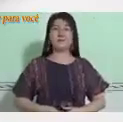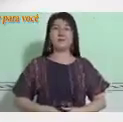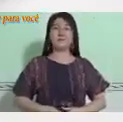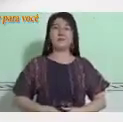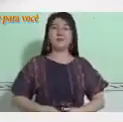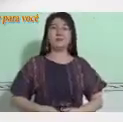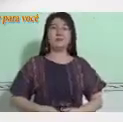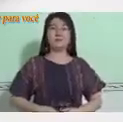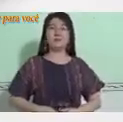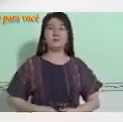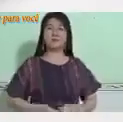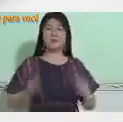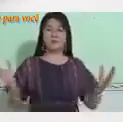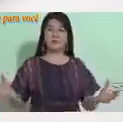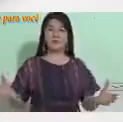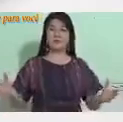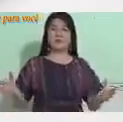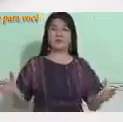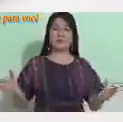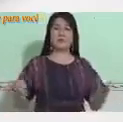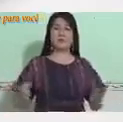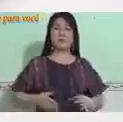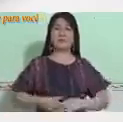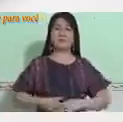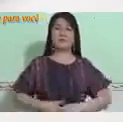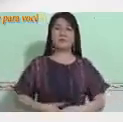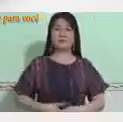da sua pele ou colorido.